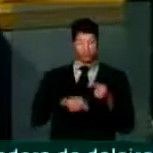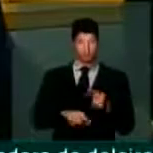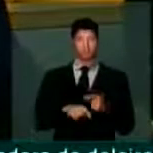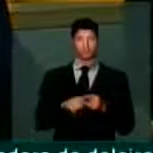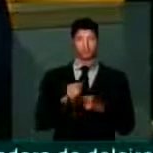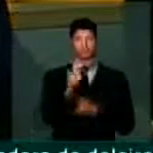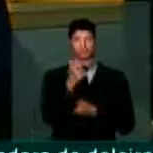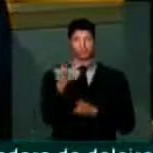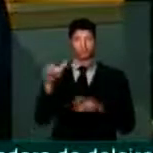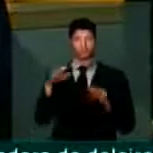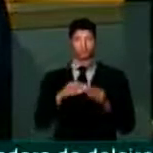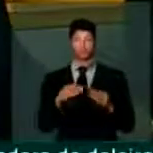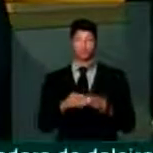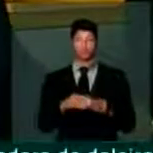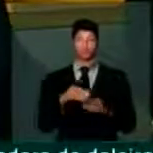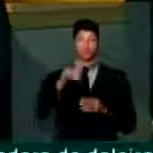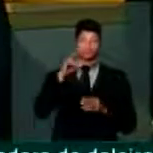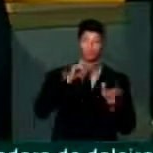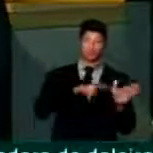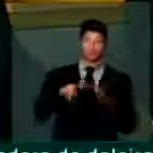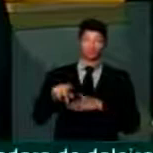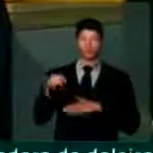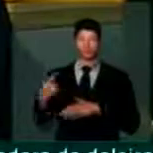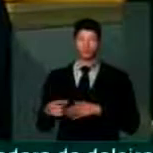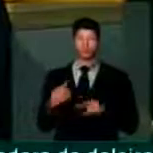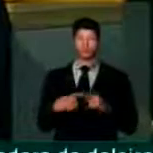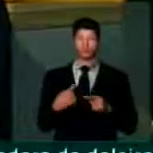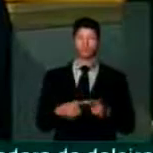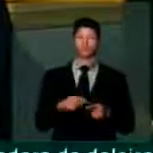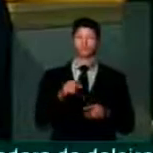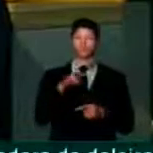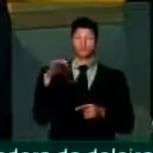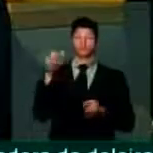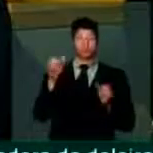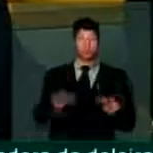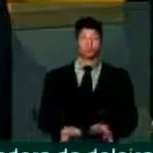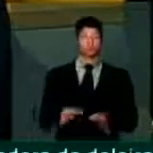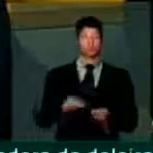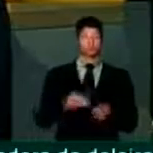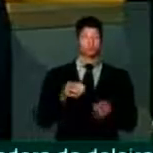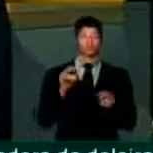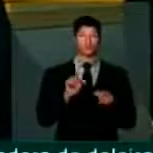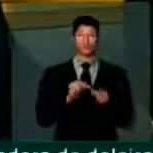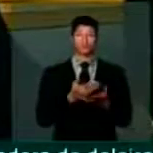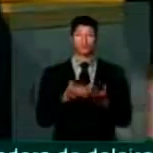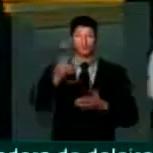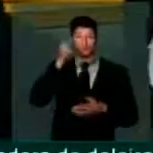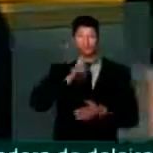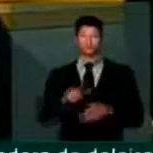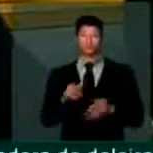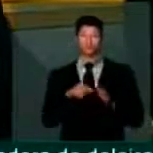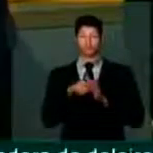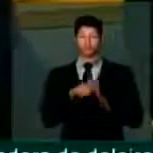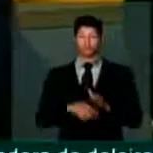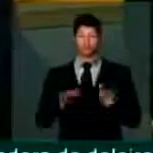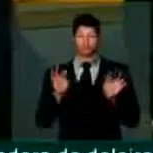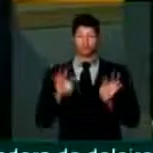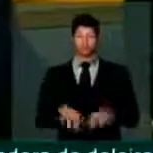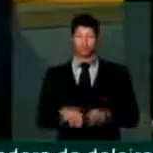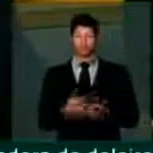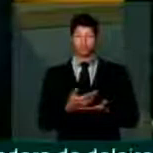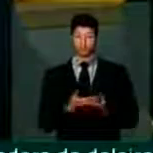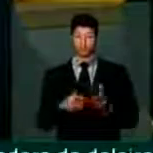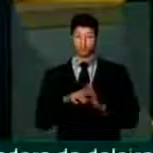dos demais membros, ele poder ser ouvido semana que vem, porque isso vai com certeza fazer com que nós possamos adiantar as investigações. Eu finalizo,